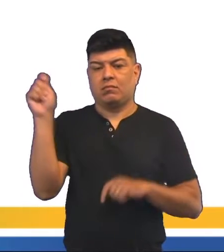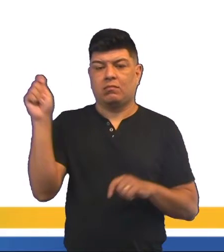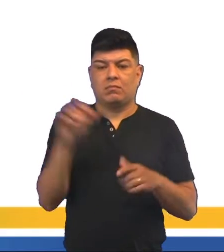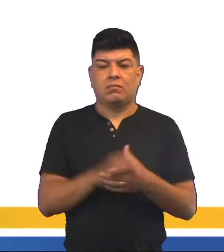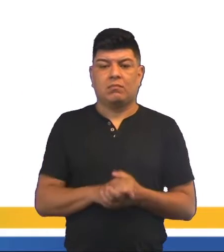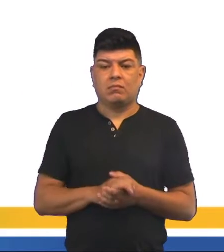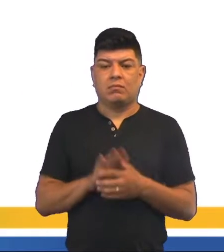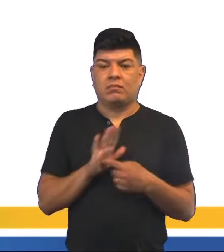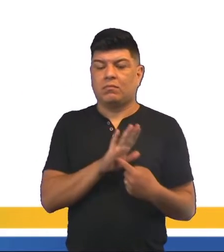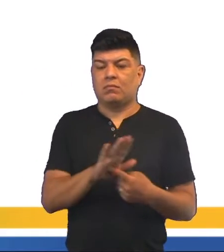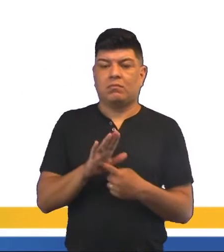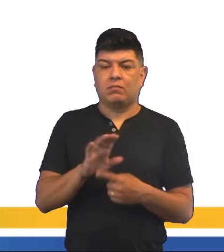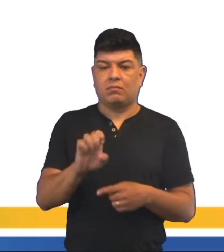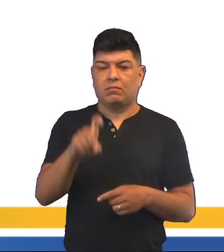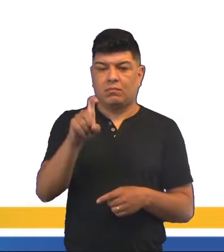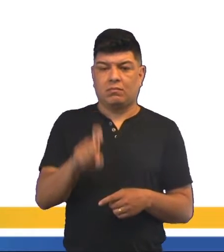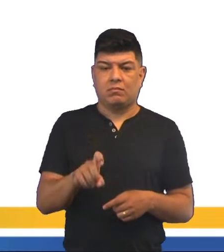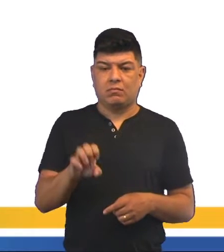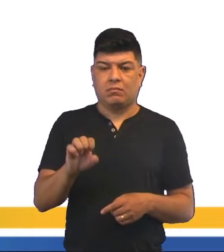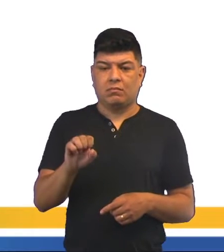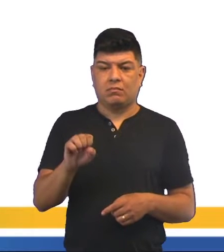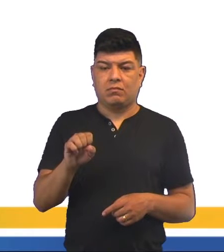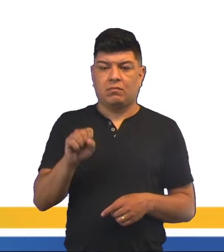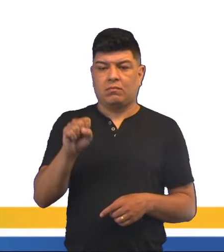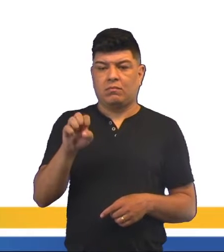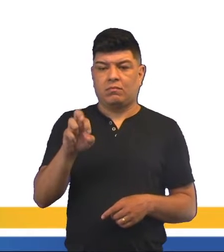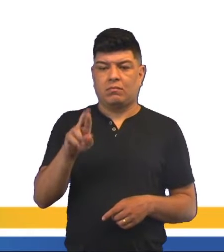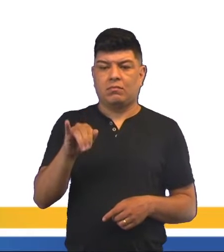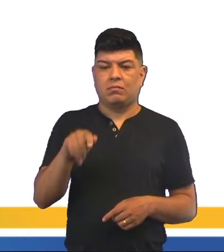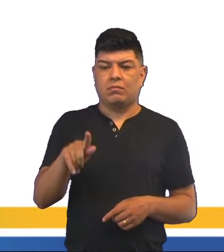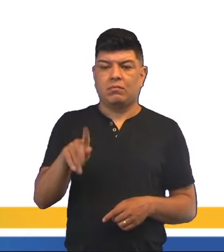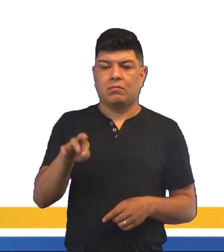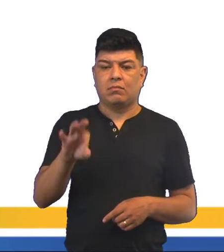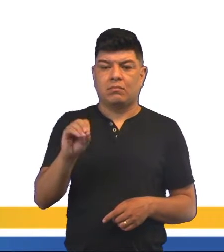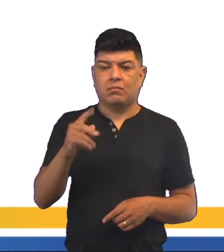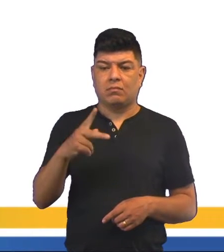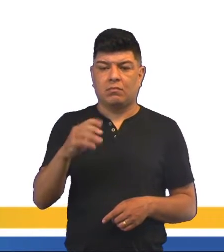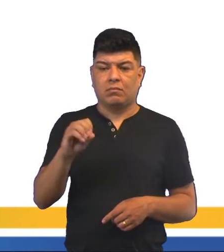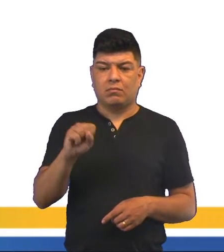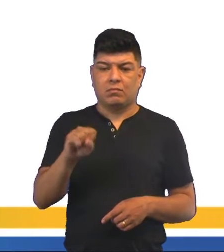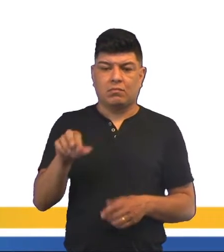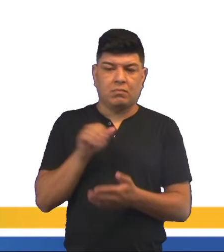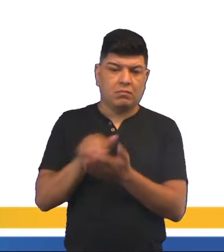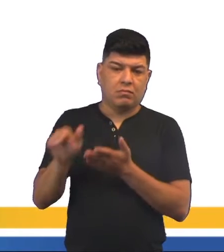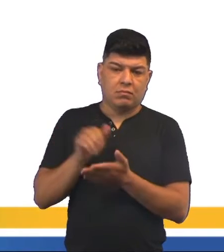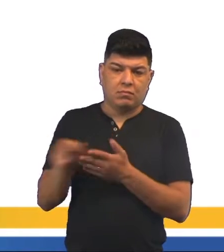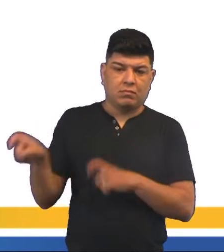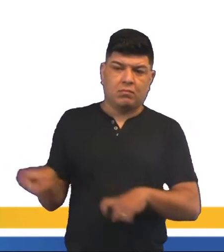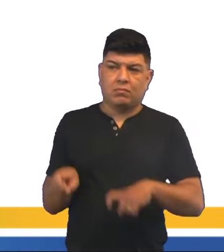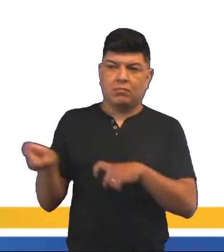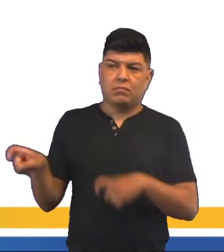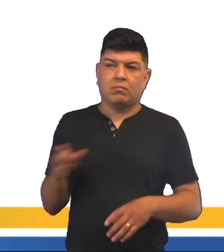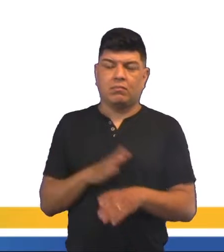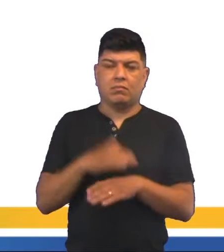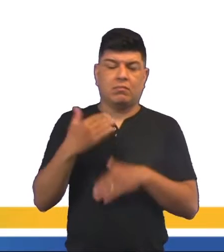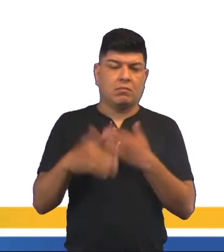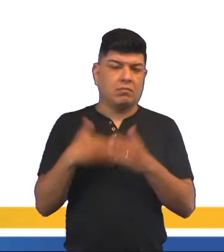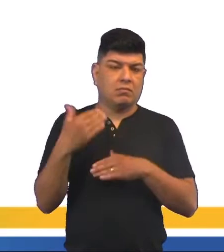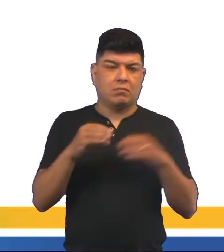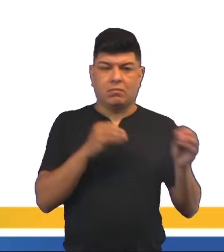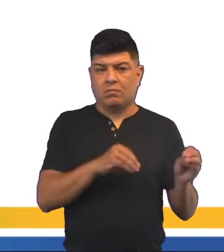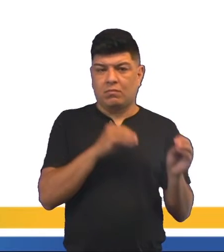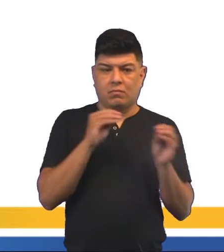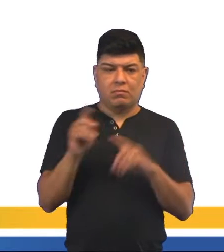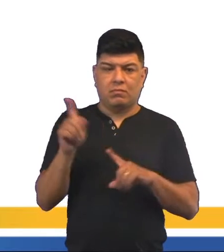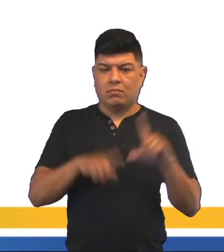Acre, entre os quais, né, destaca-se, né, os ex-seringueiros e poceiros, expulsos dos seringais por ocasião do processo de transferência